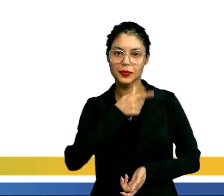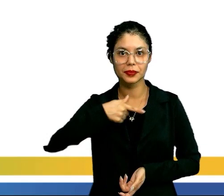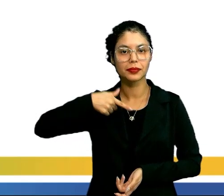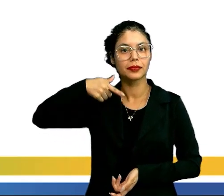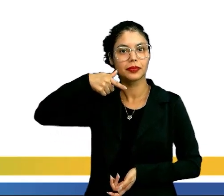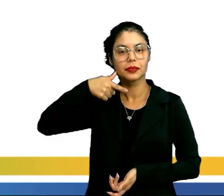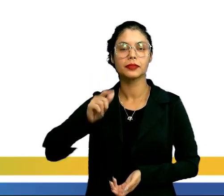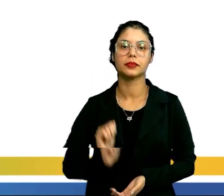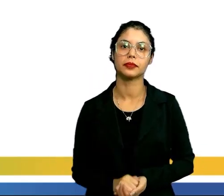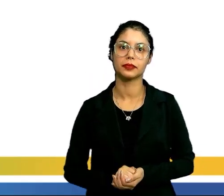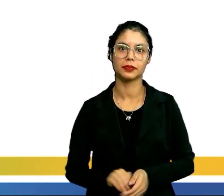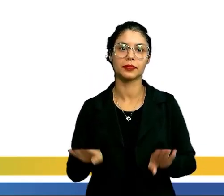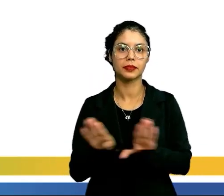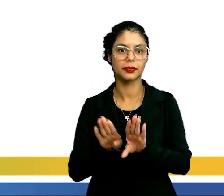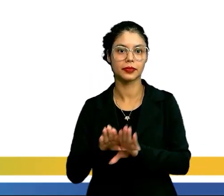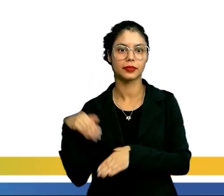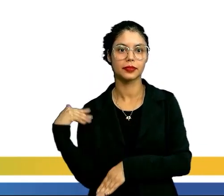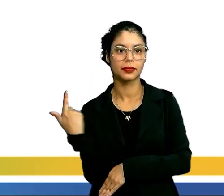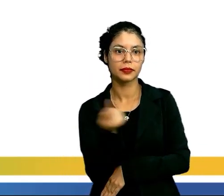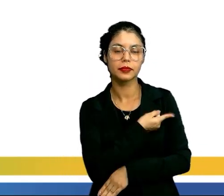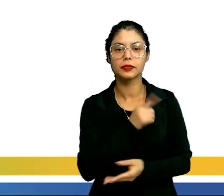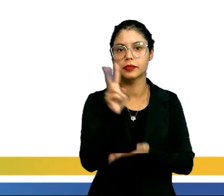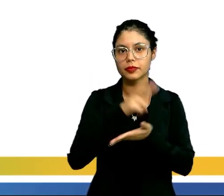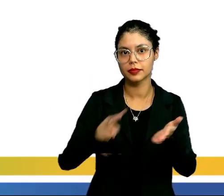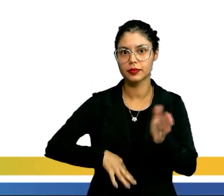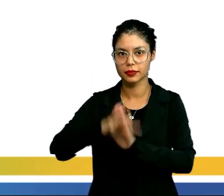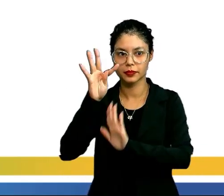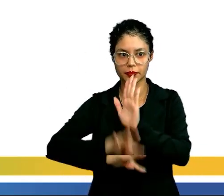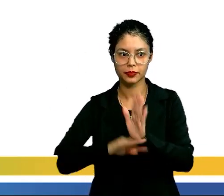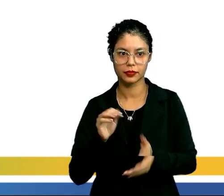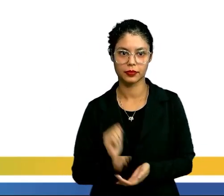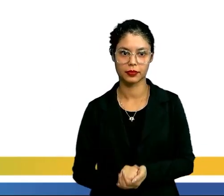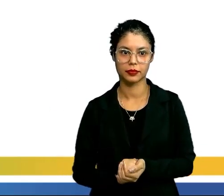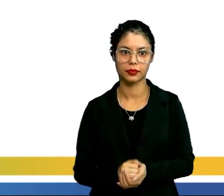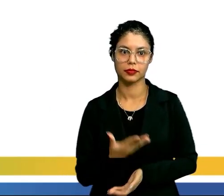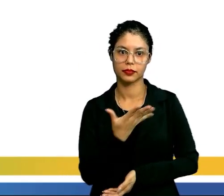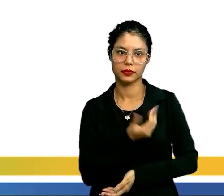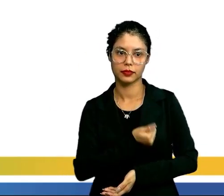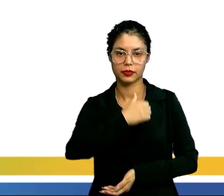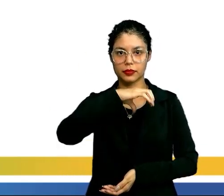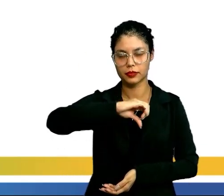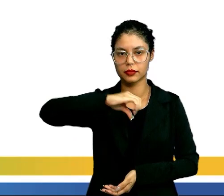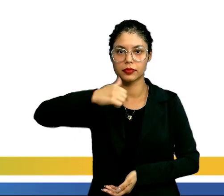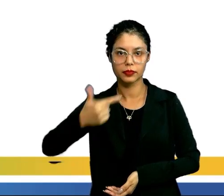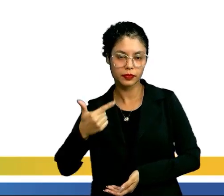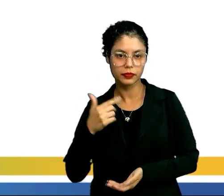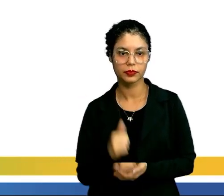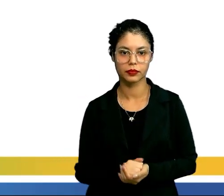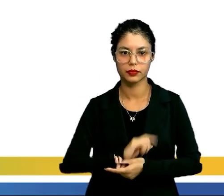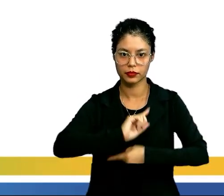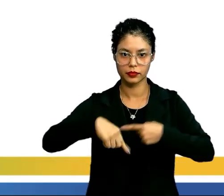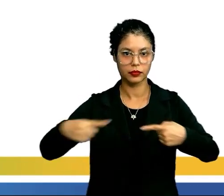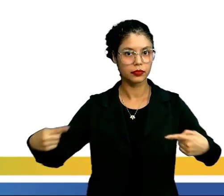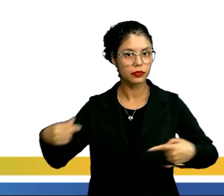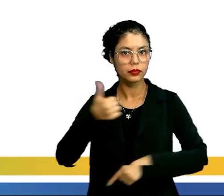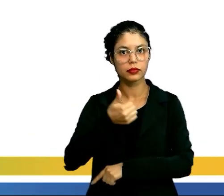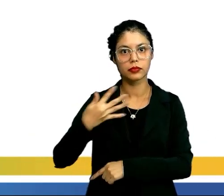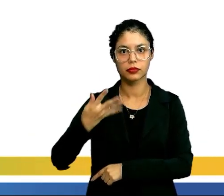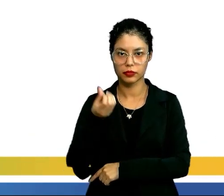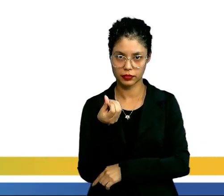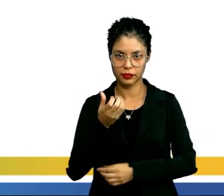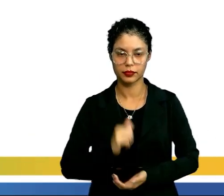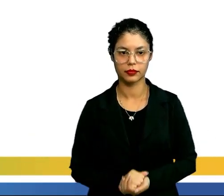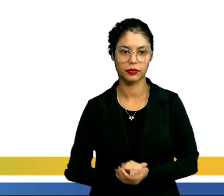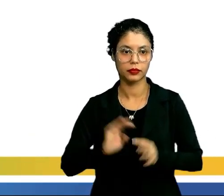Cameli. Então, vamos à leitura do nosso texto. Questão número 92, página